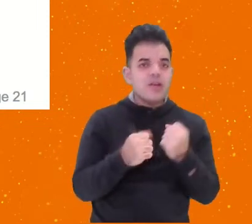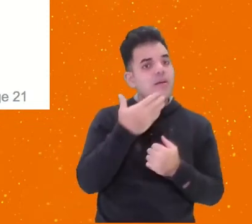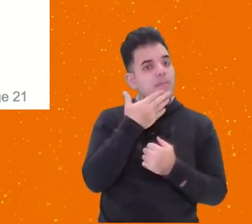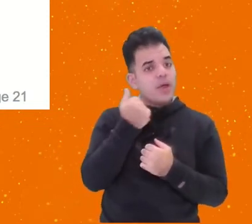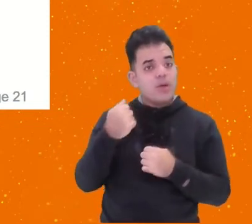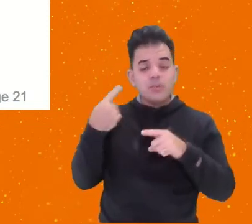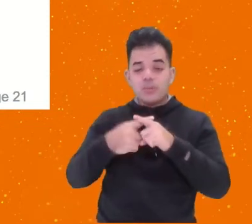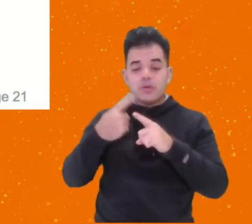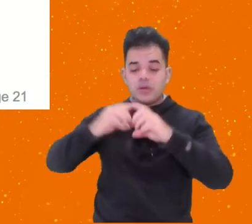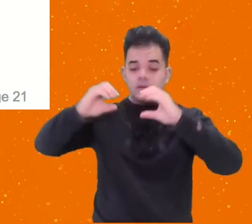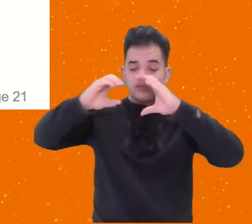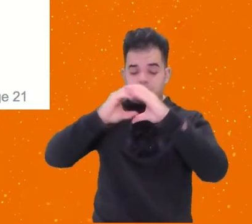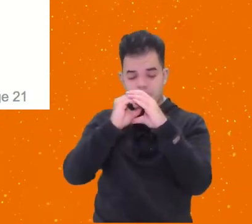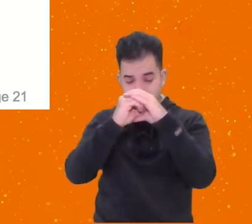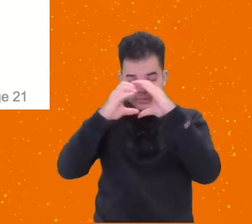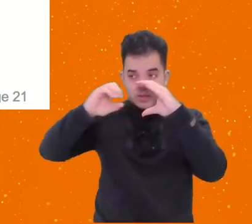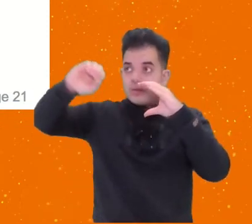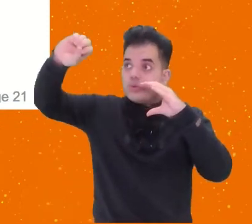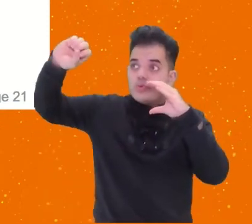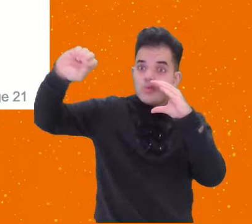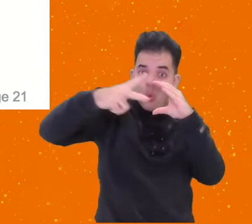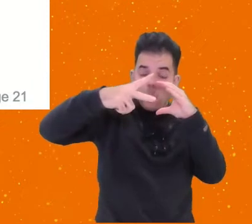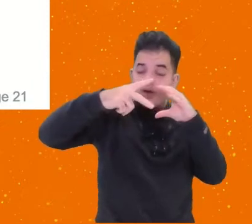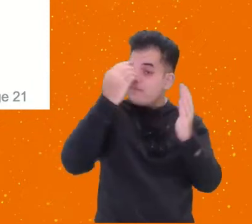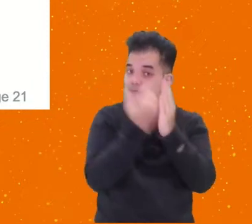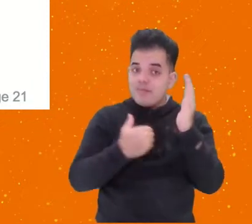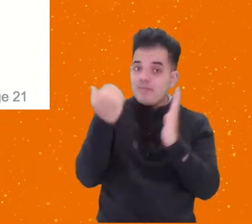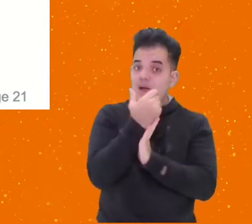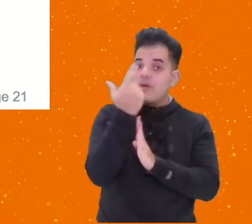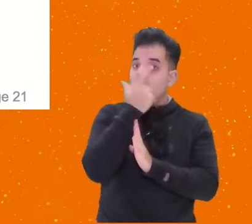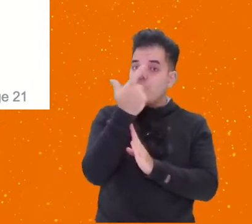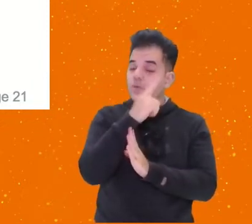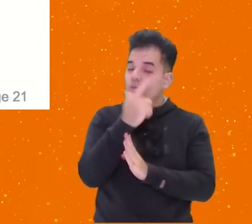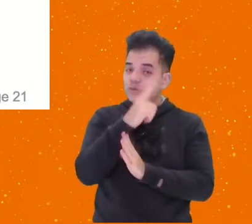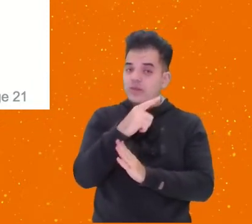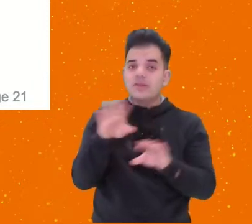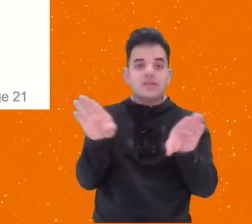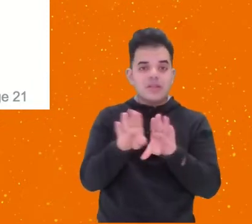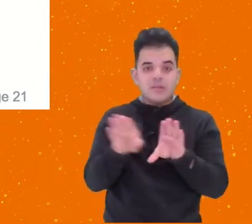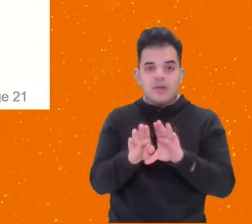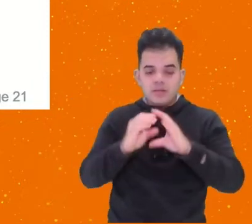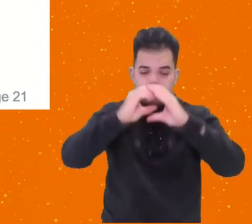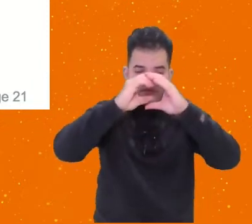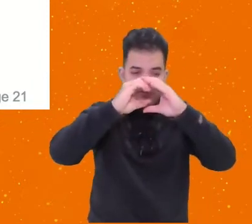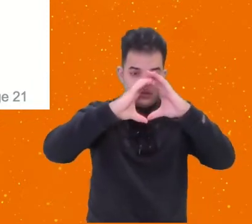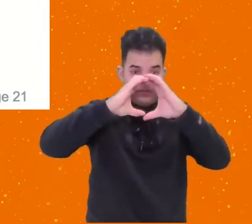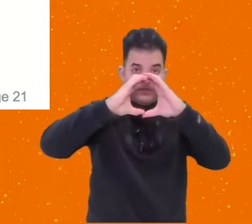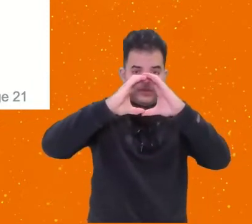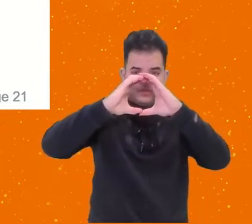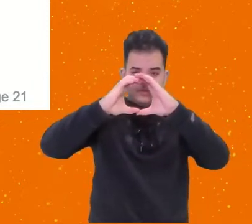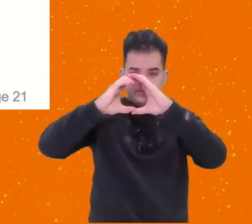luz, né? E trazendo esse também de 52 para 44, você tem lentes com melhor